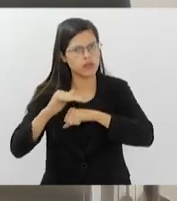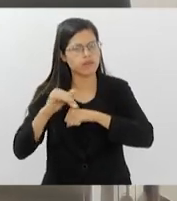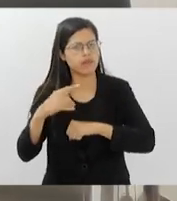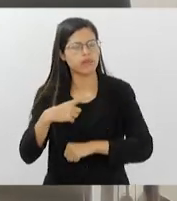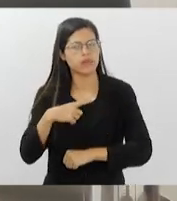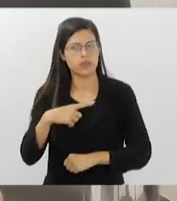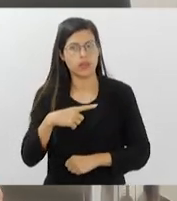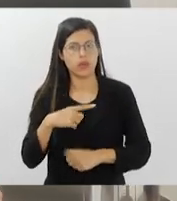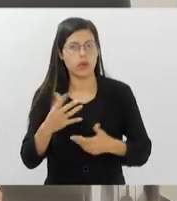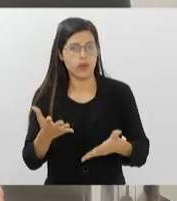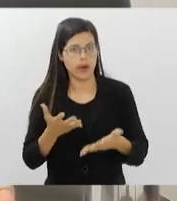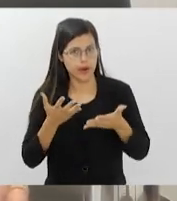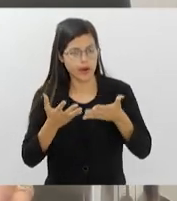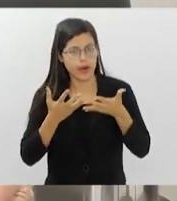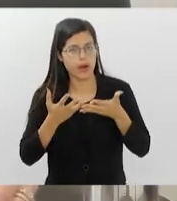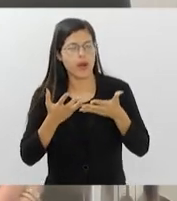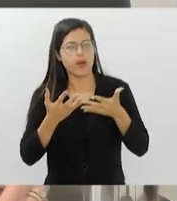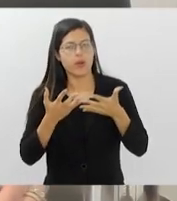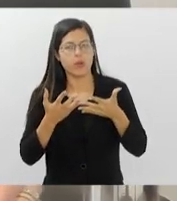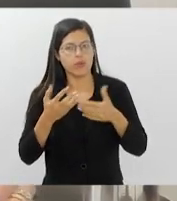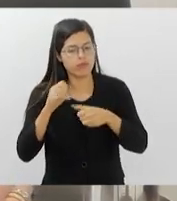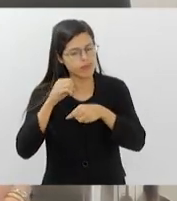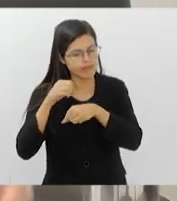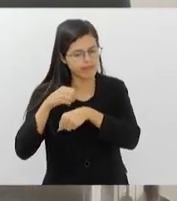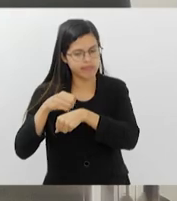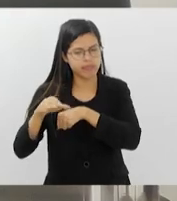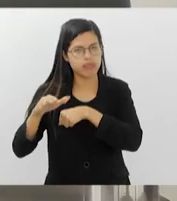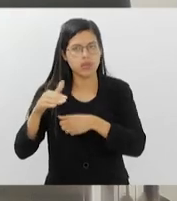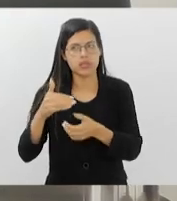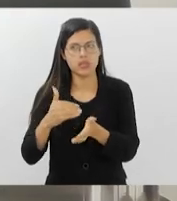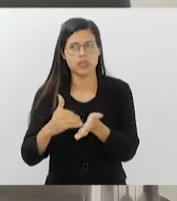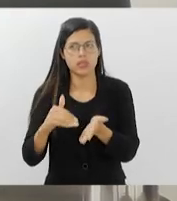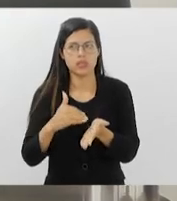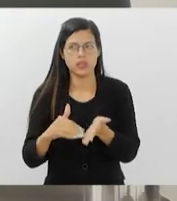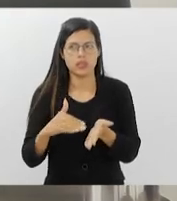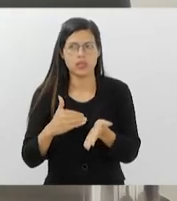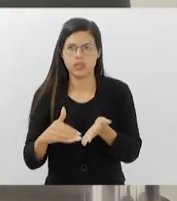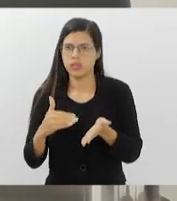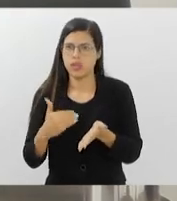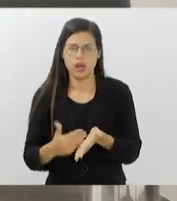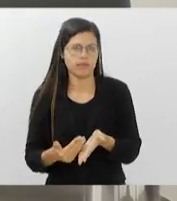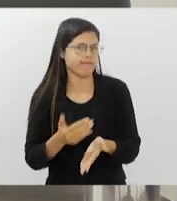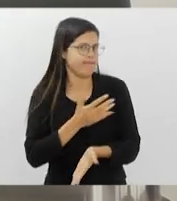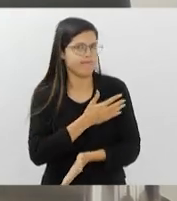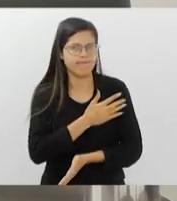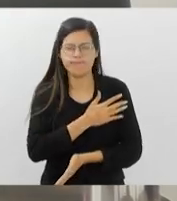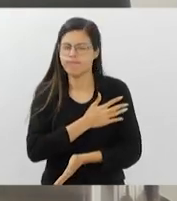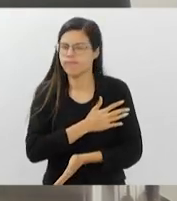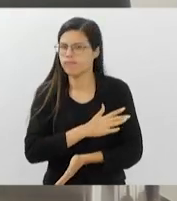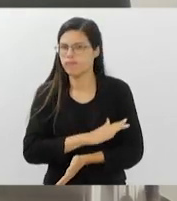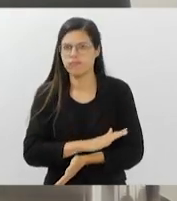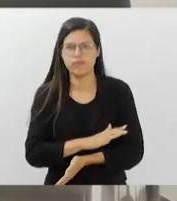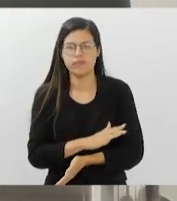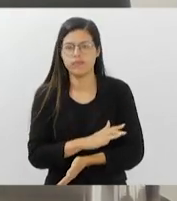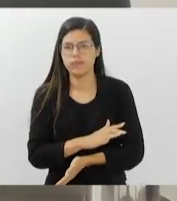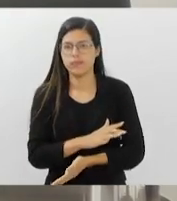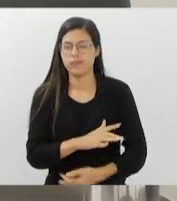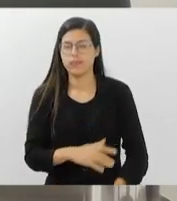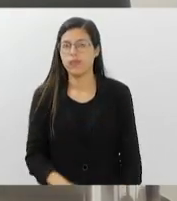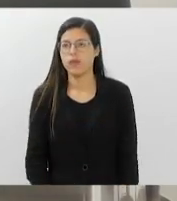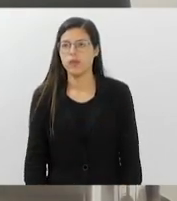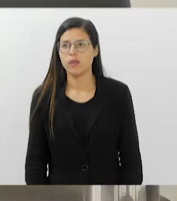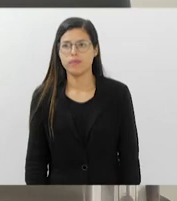quero que Senor transmita à secretária o nosso descontentamento né E que a